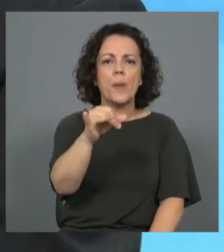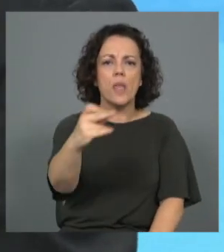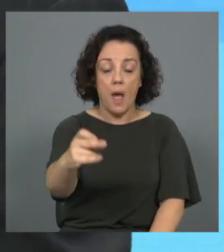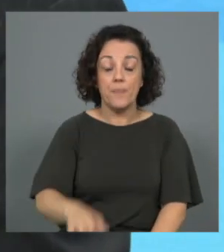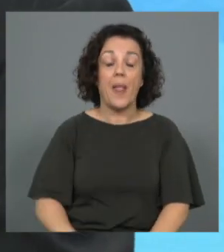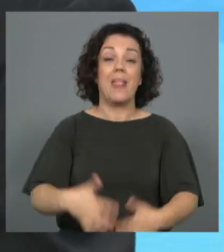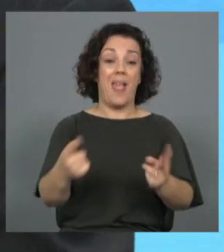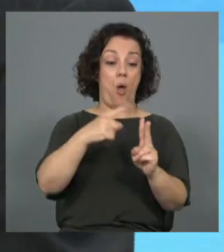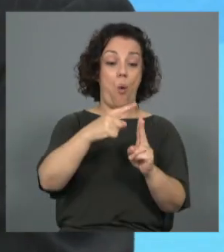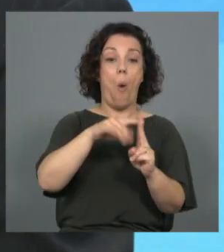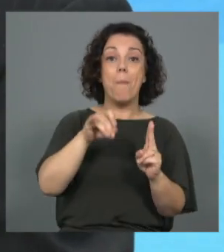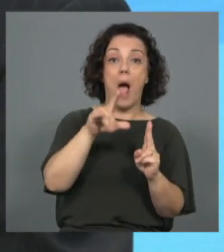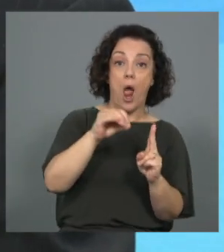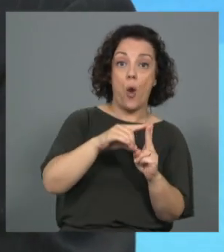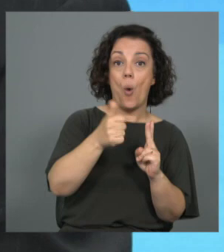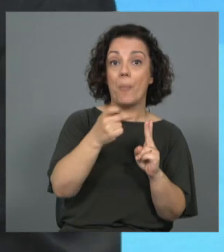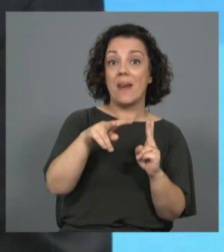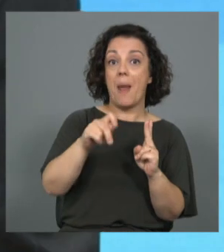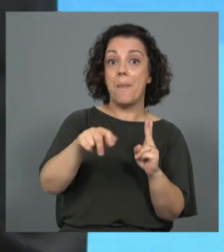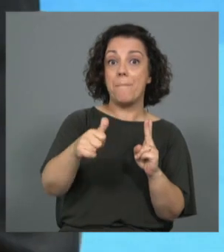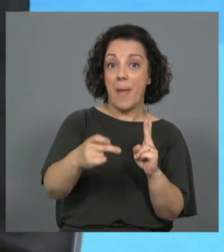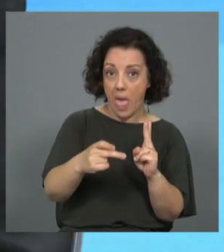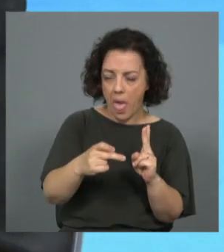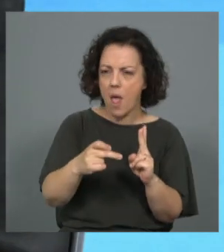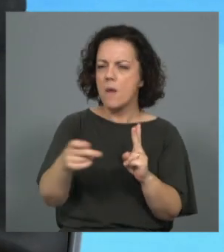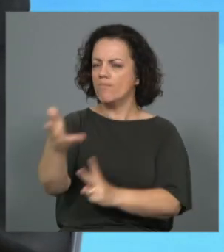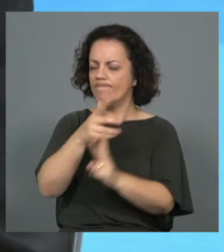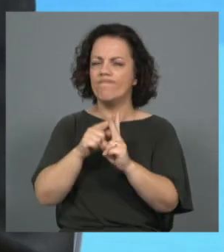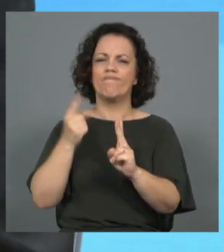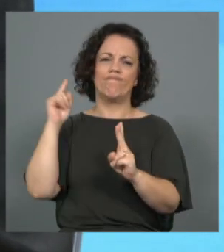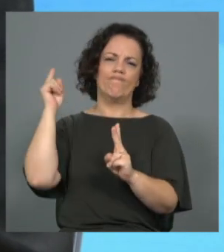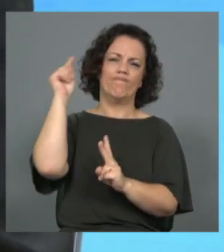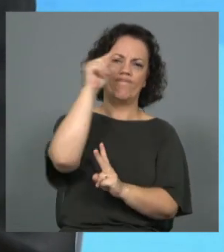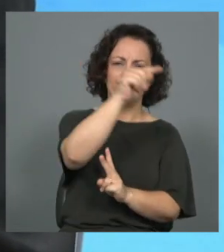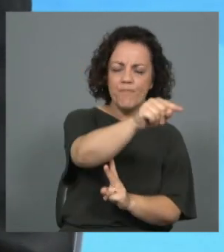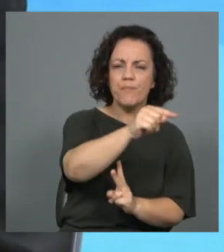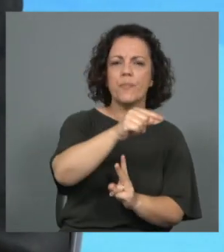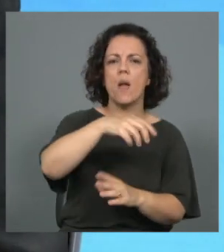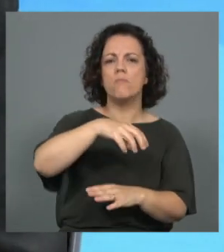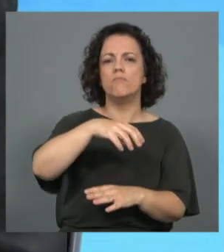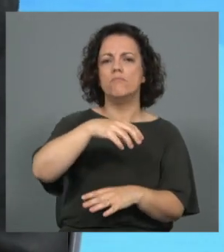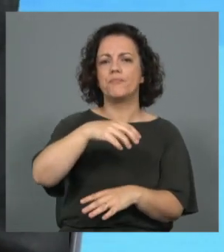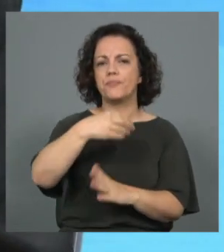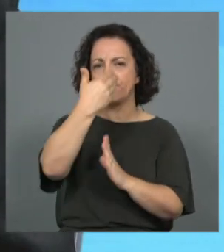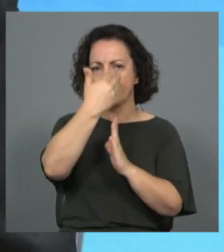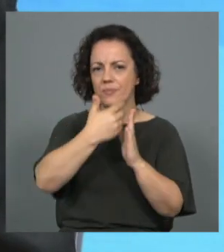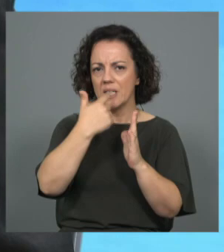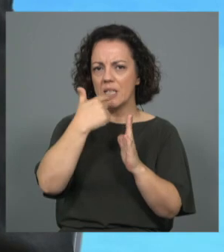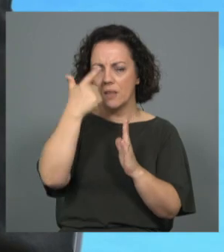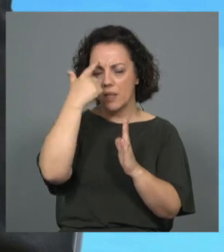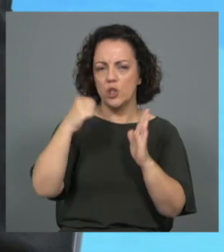Barnabé vão a Jerusalém, reúnem os apóstolos para debater esta questão. É o famoso, aquilo